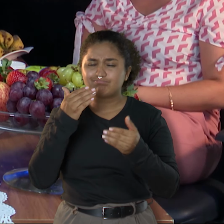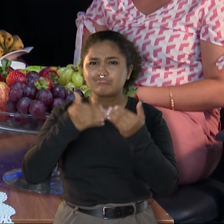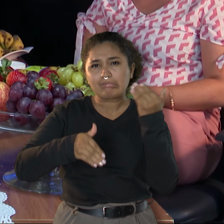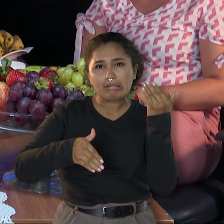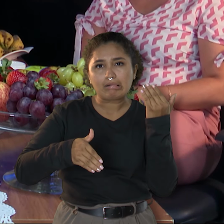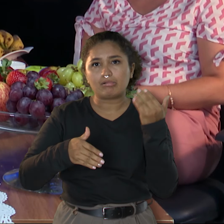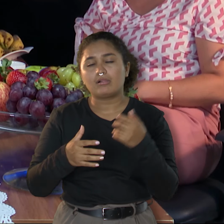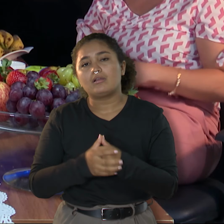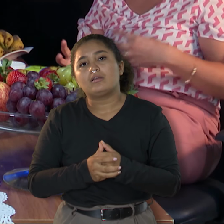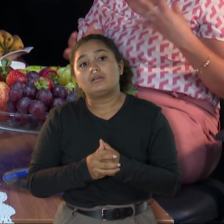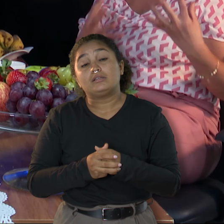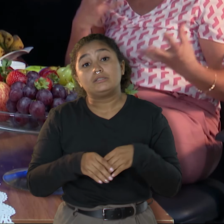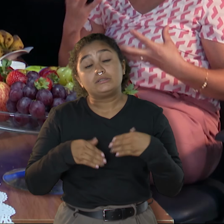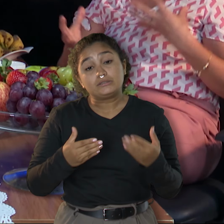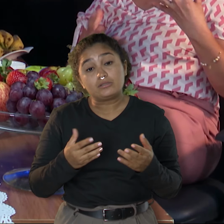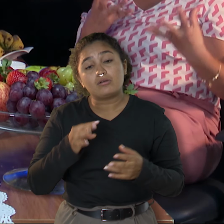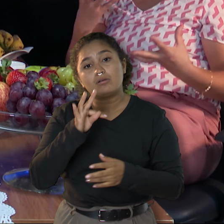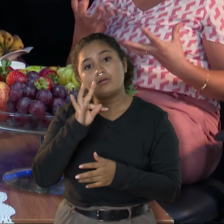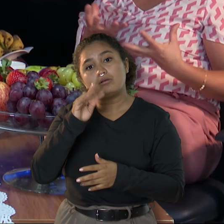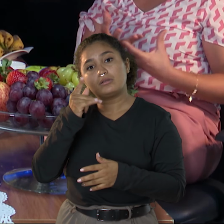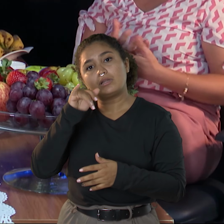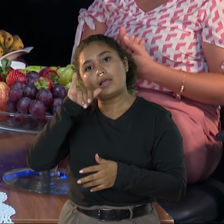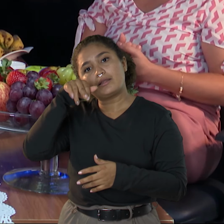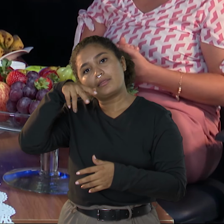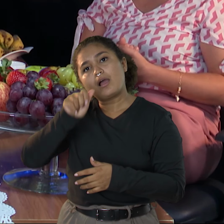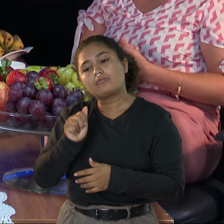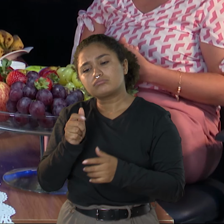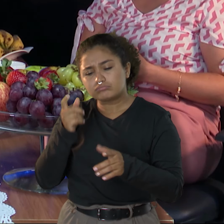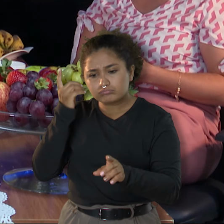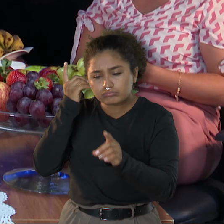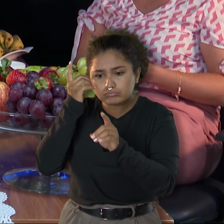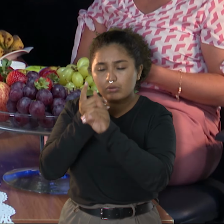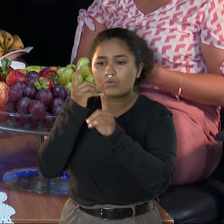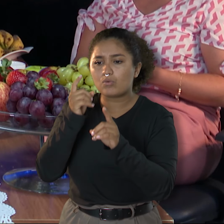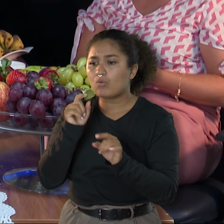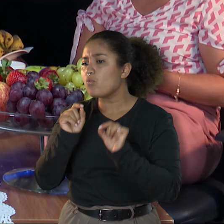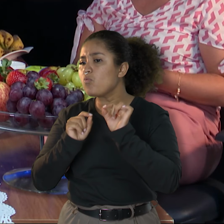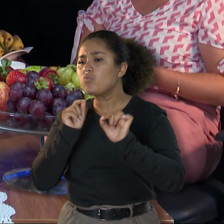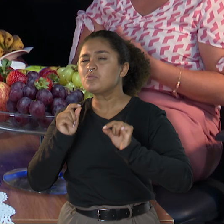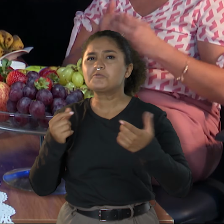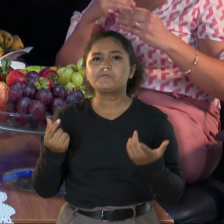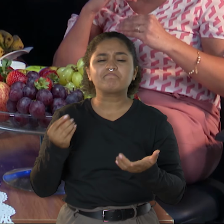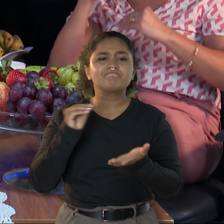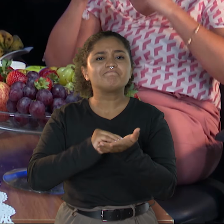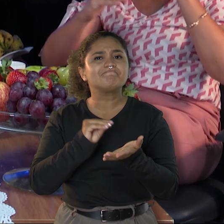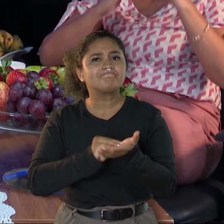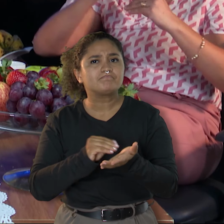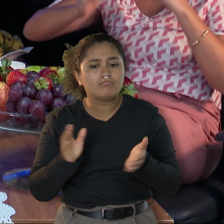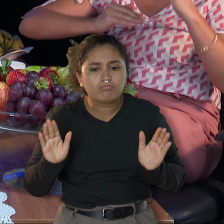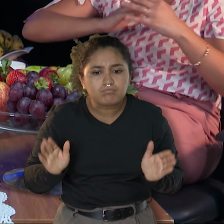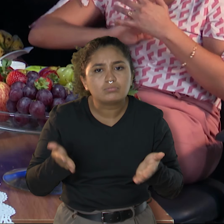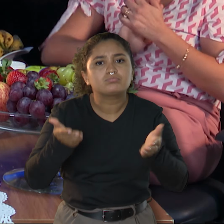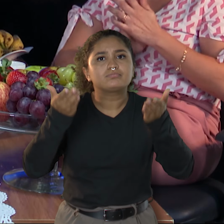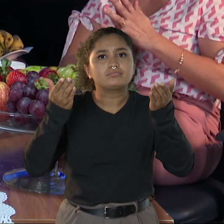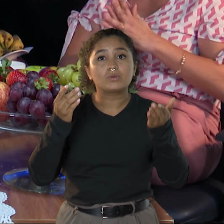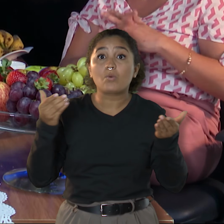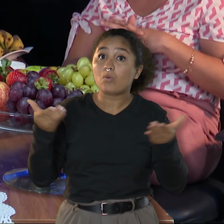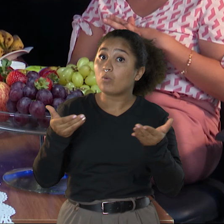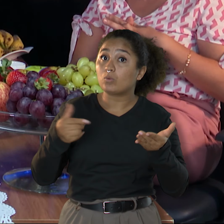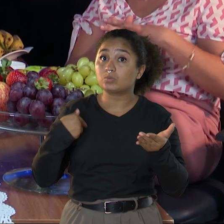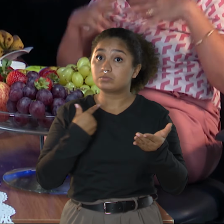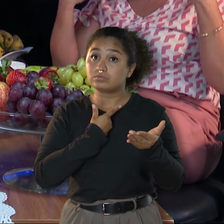E a Tainá conseguiu detectar qual era a situação que estava ali, fazer um diagnóstico, né, Tainá, para dar uma impulsionada para a gente